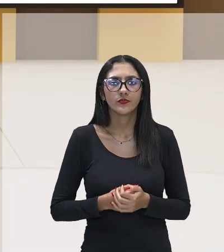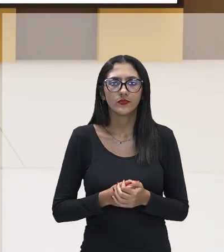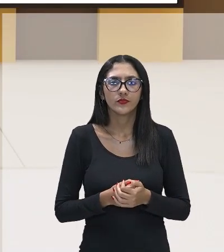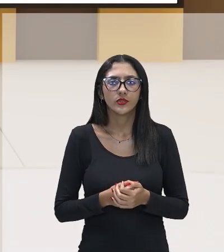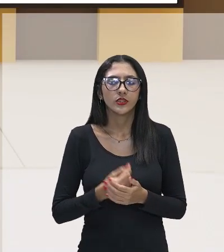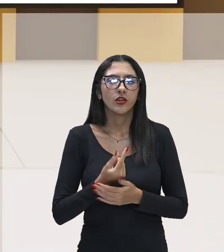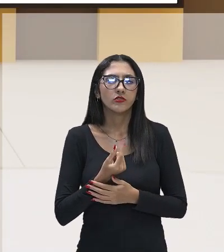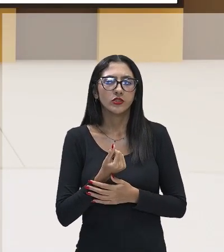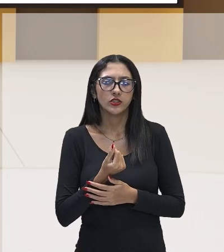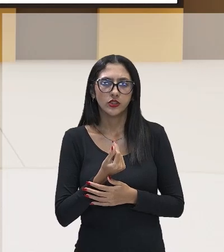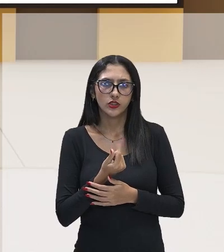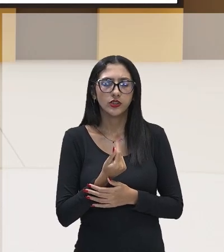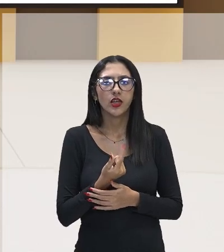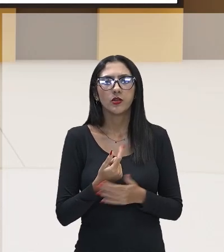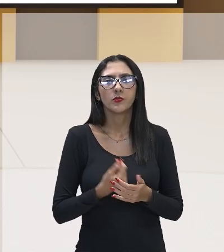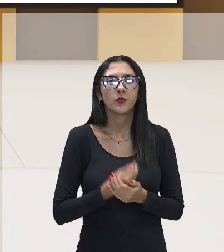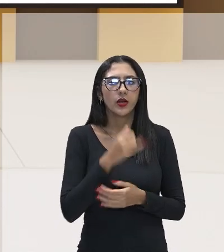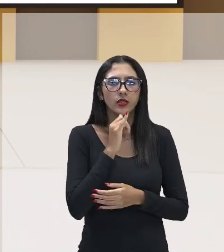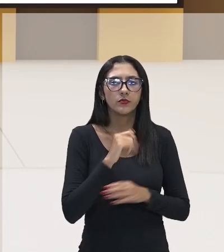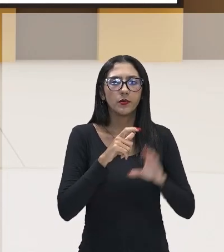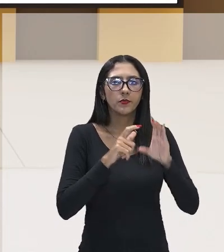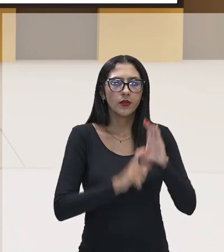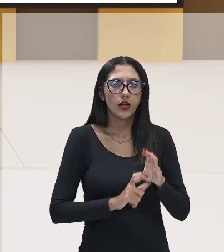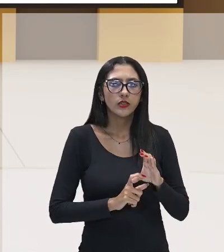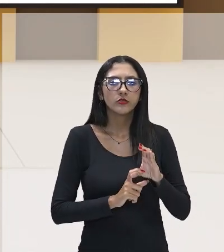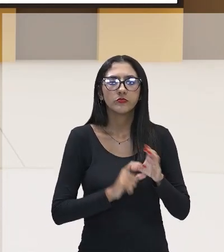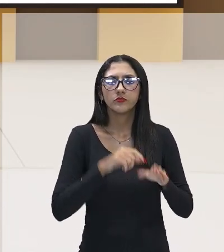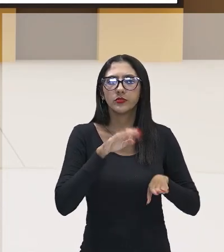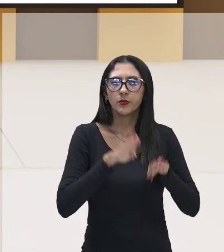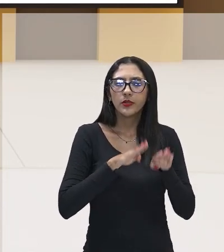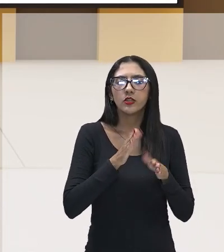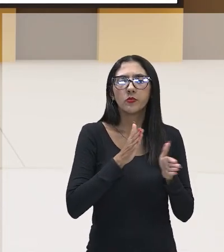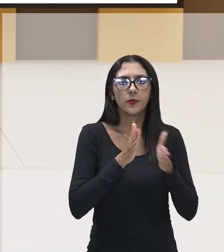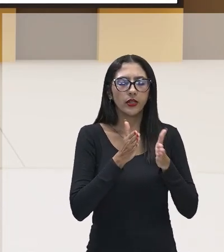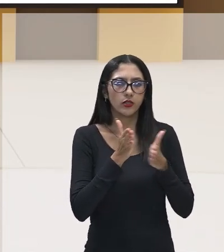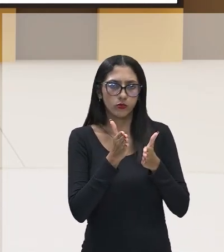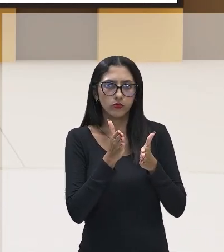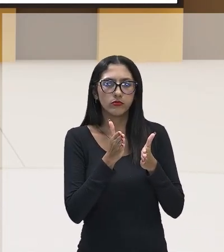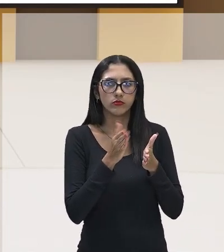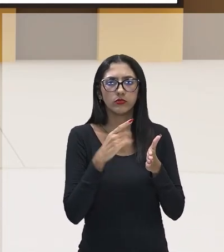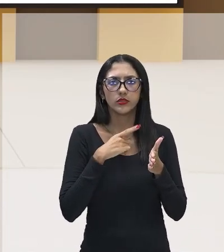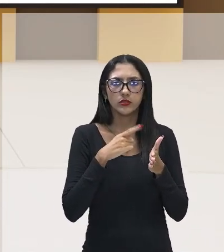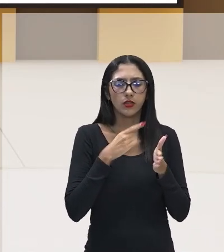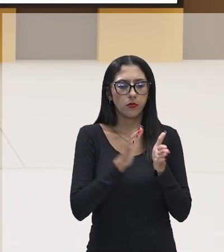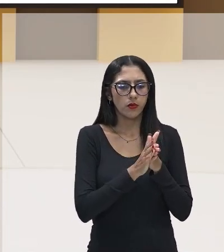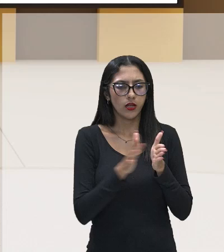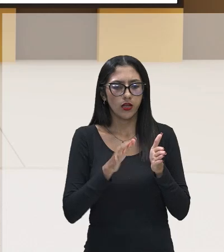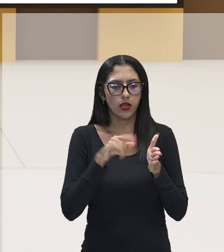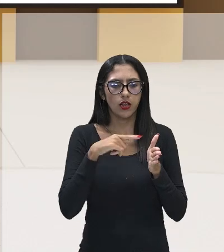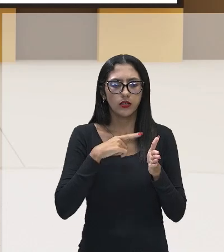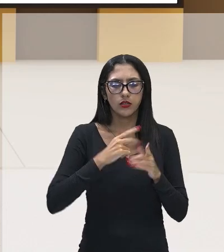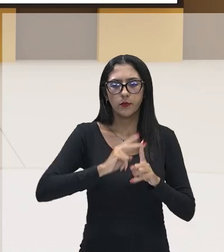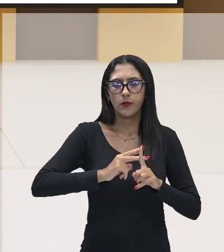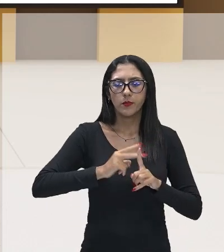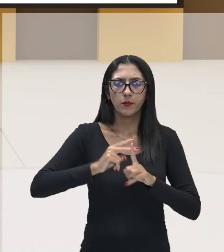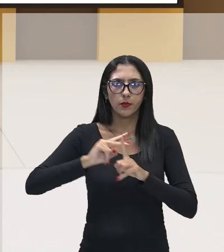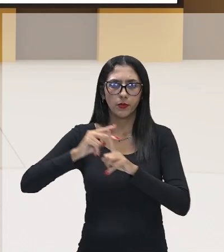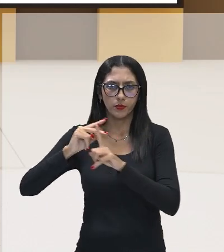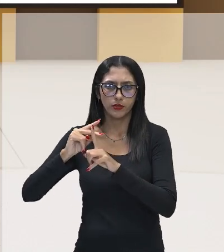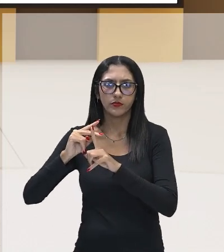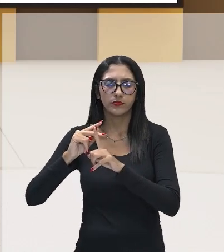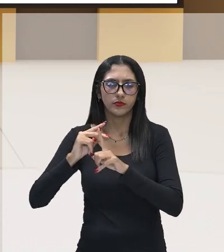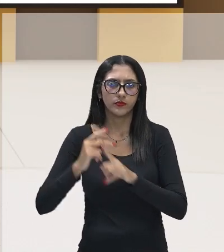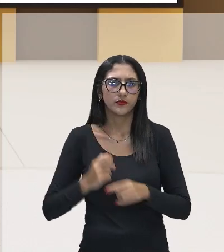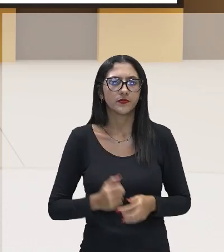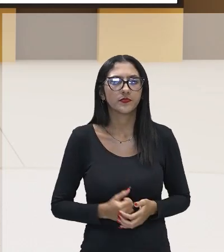um capital, ok? Dependendo da sua taxa percentual, ela vai gerar uma quantidade de juros,